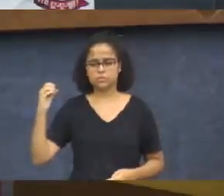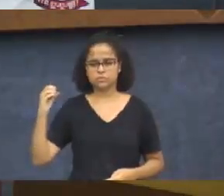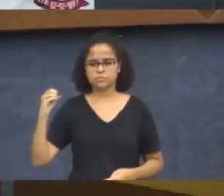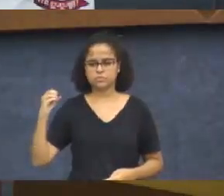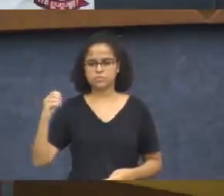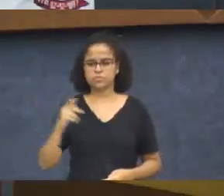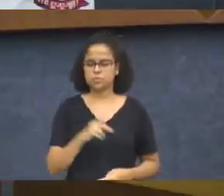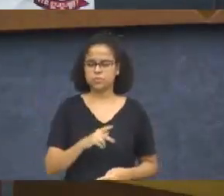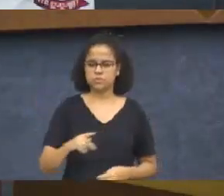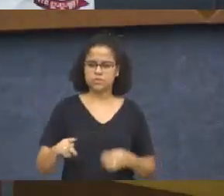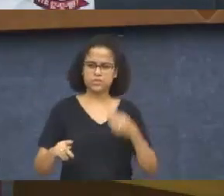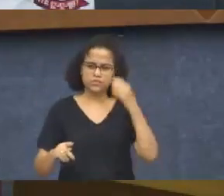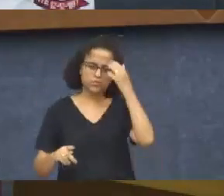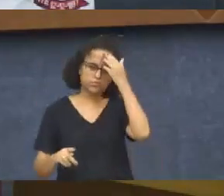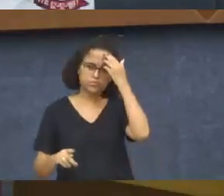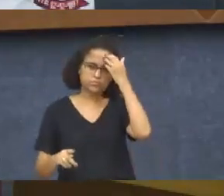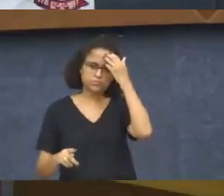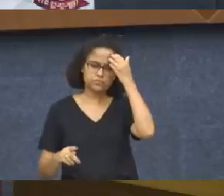Presidente,